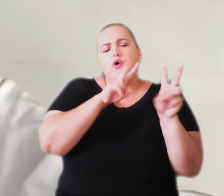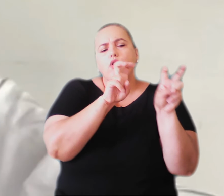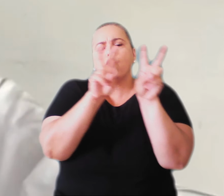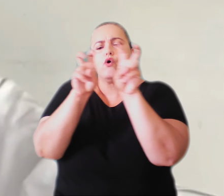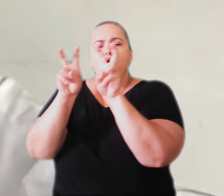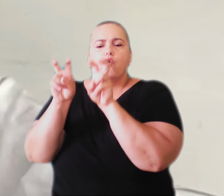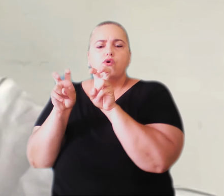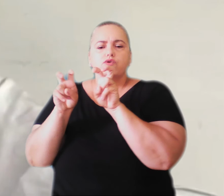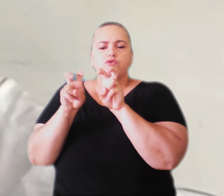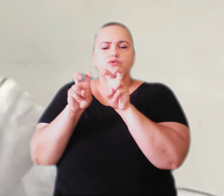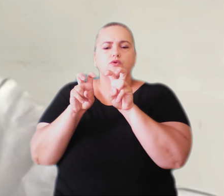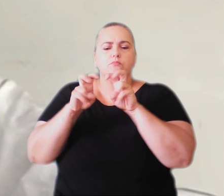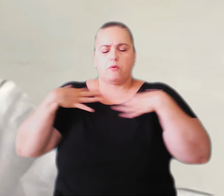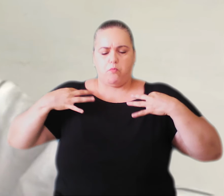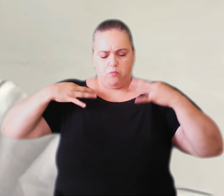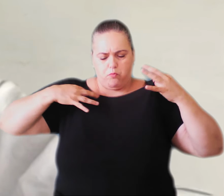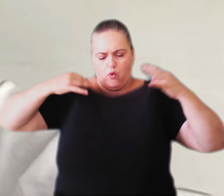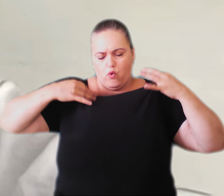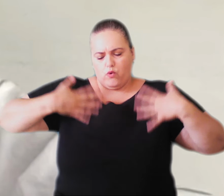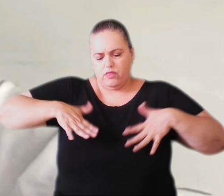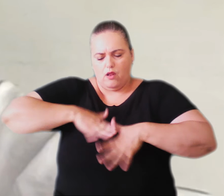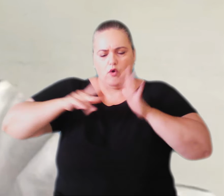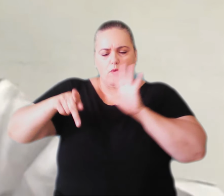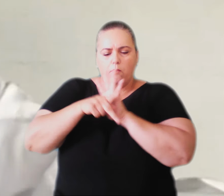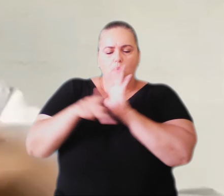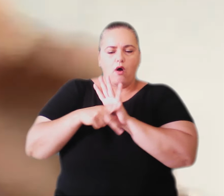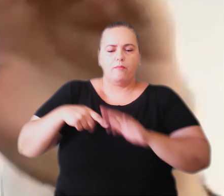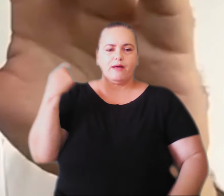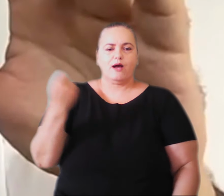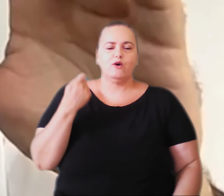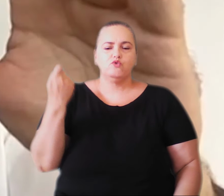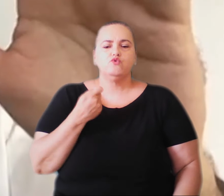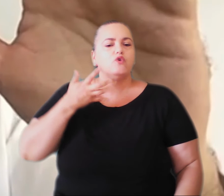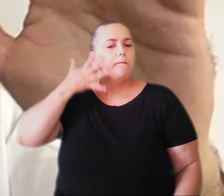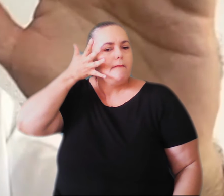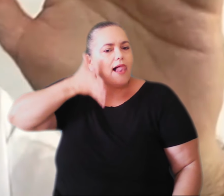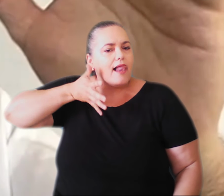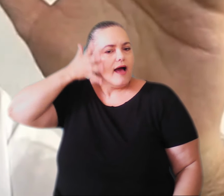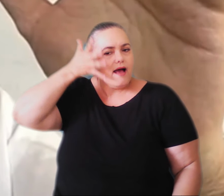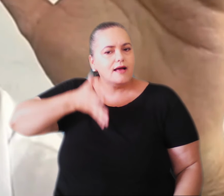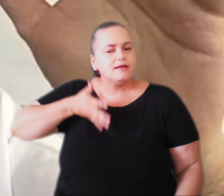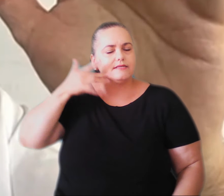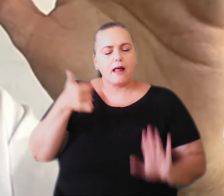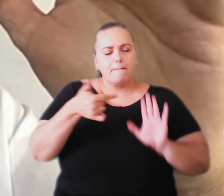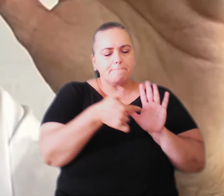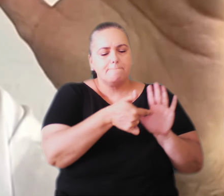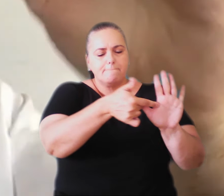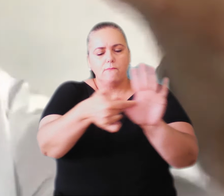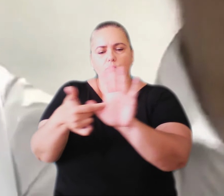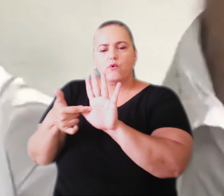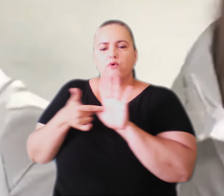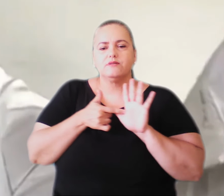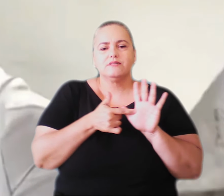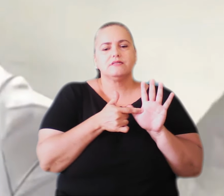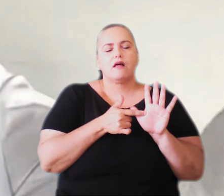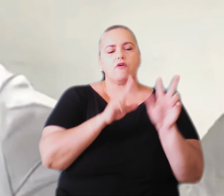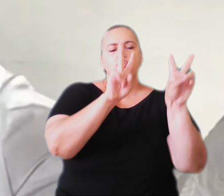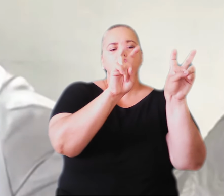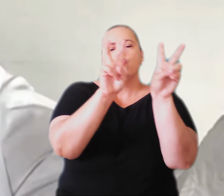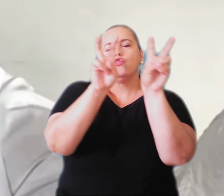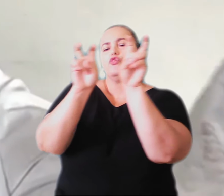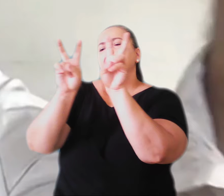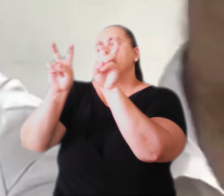pilcha. Lembras que ele fez até palestras lá sobre, inclusive mostrava os erros das